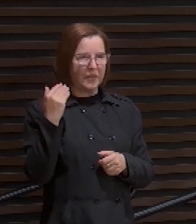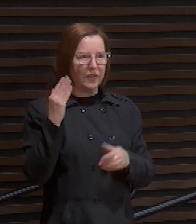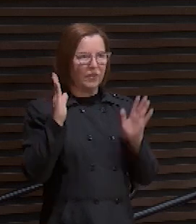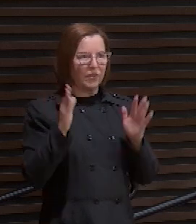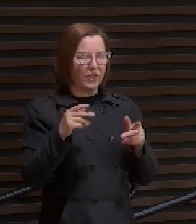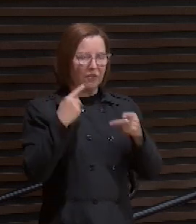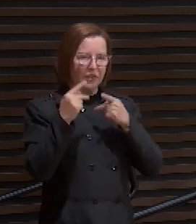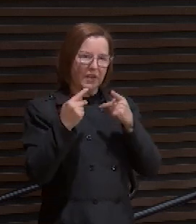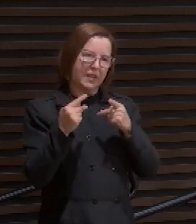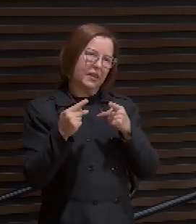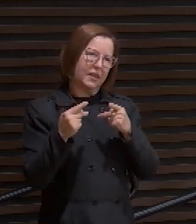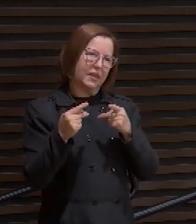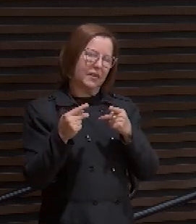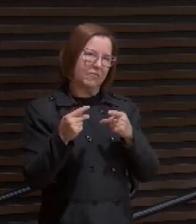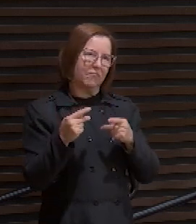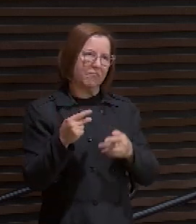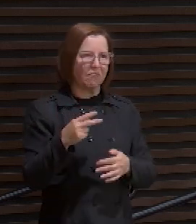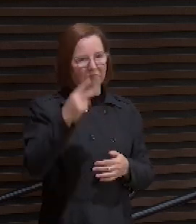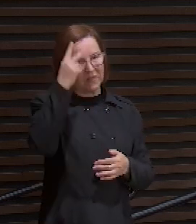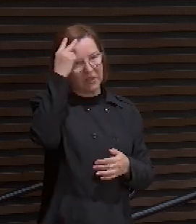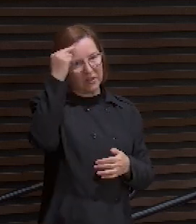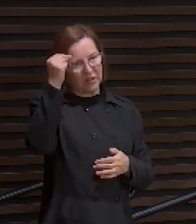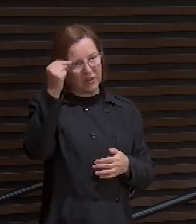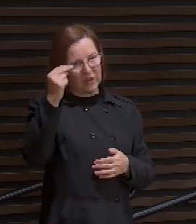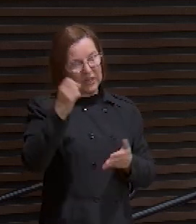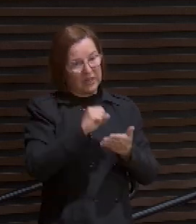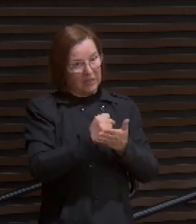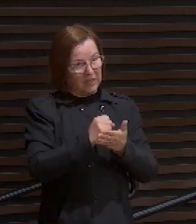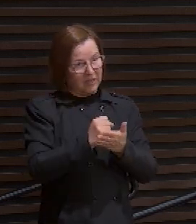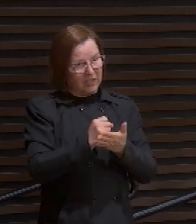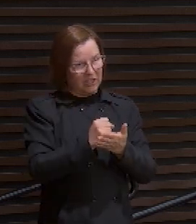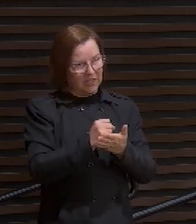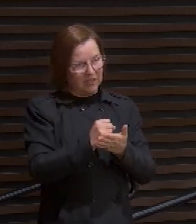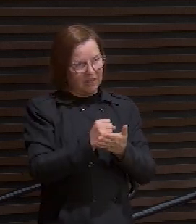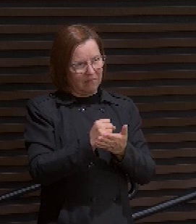que historicamente se registram